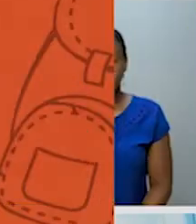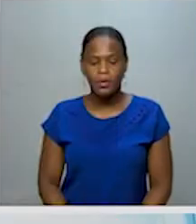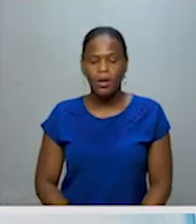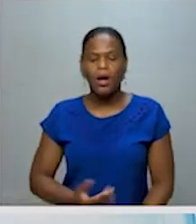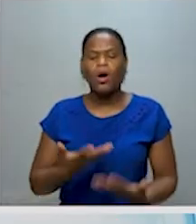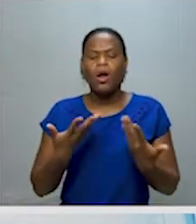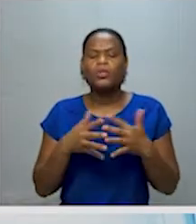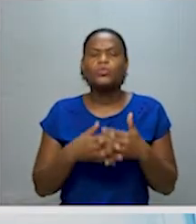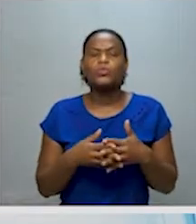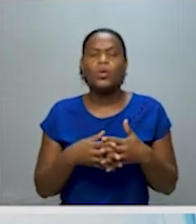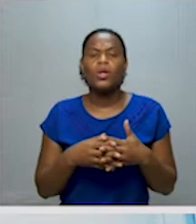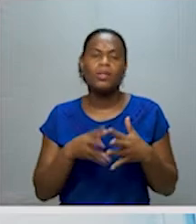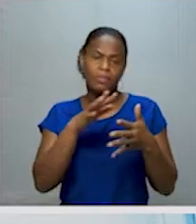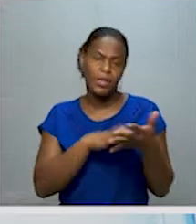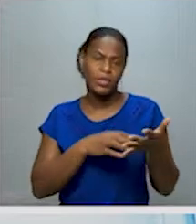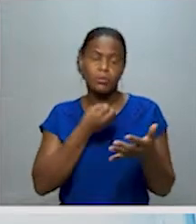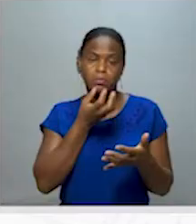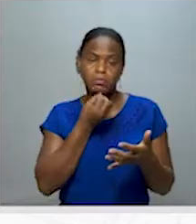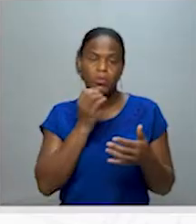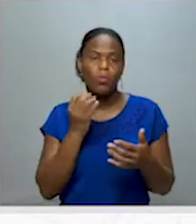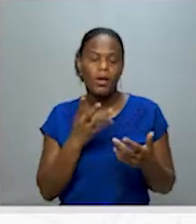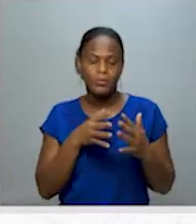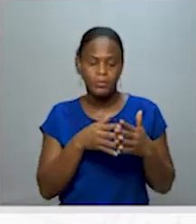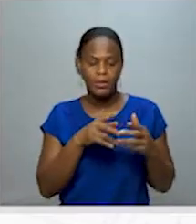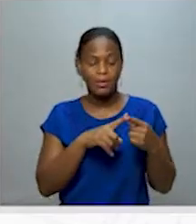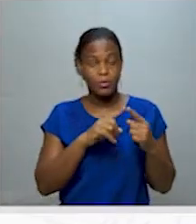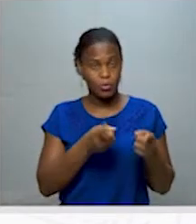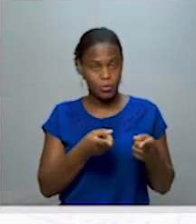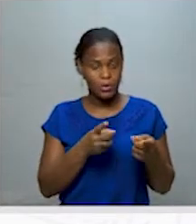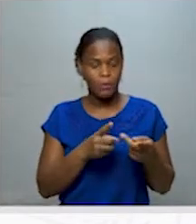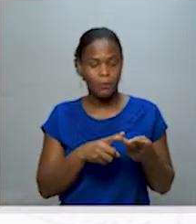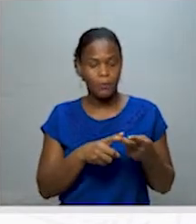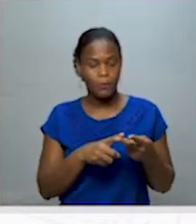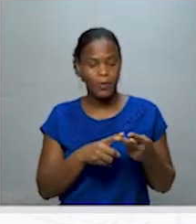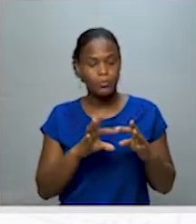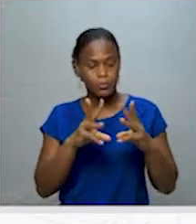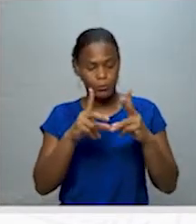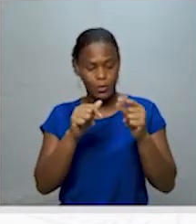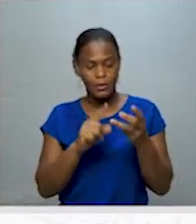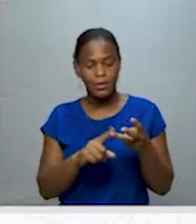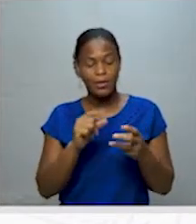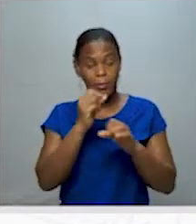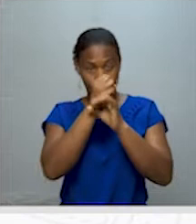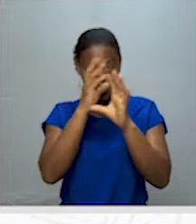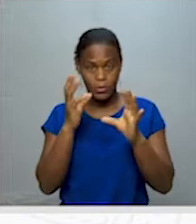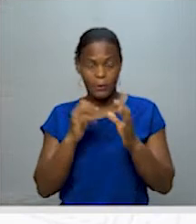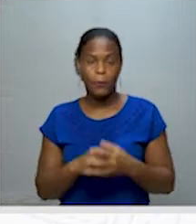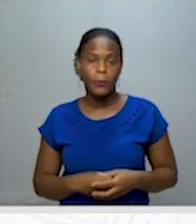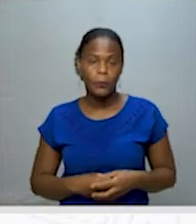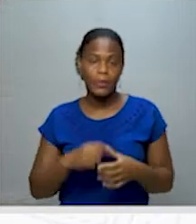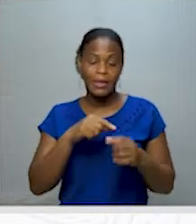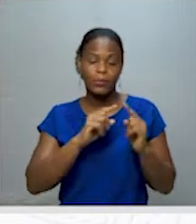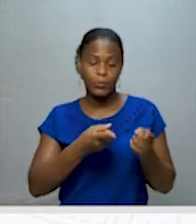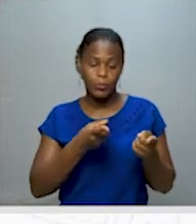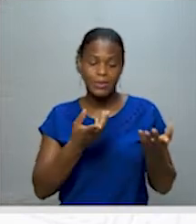Qual é a estrutura do texto argumentativo? Temos uma introdução, um desenvolvimento e uma conclusão.